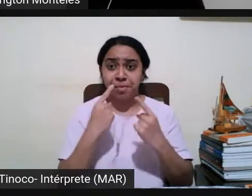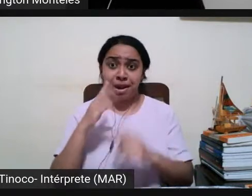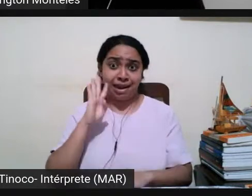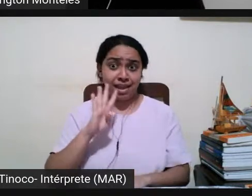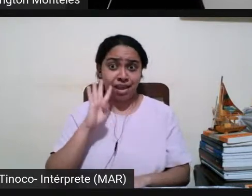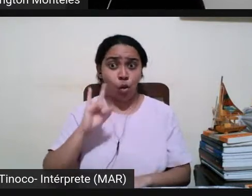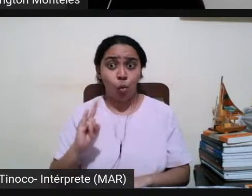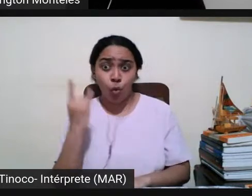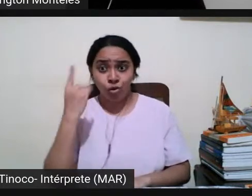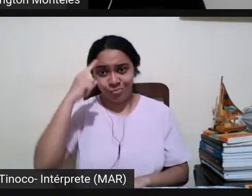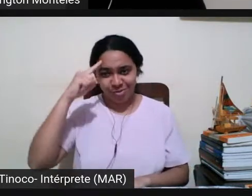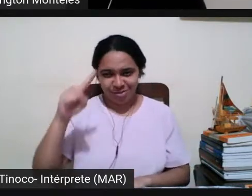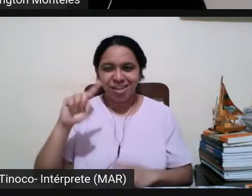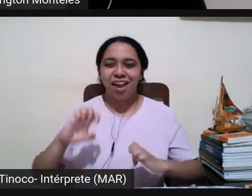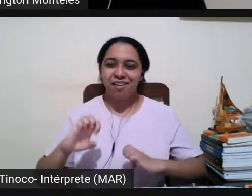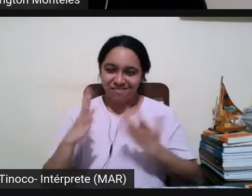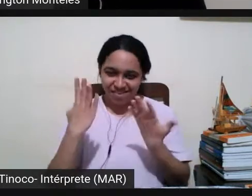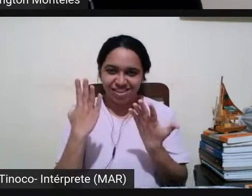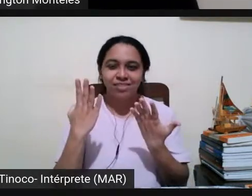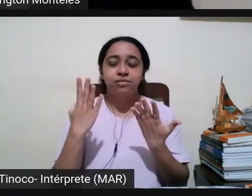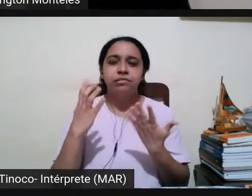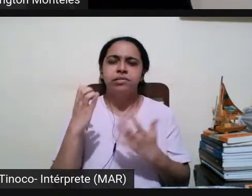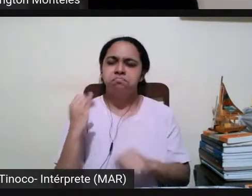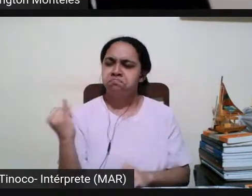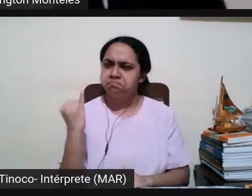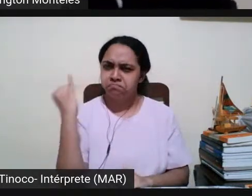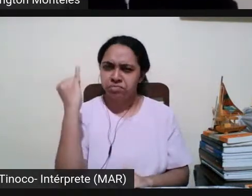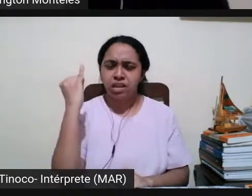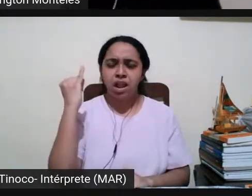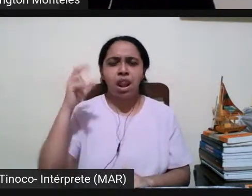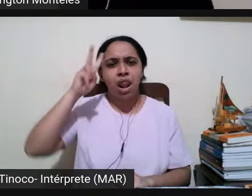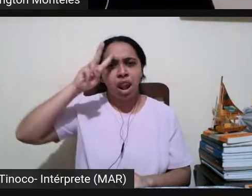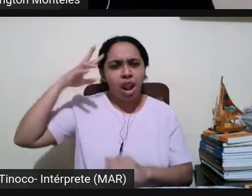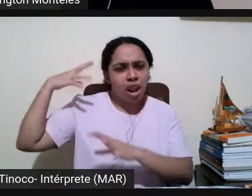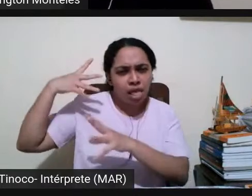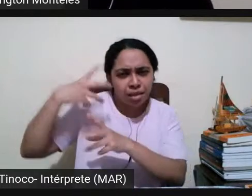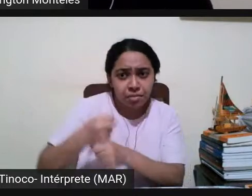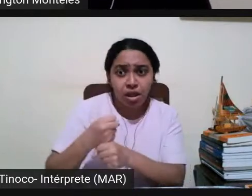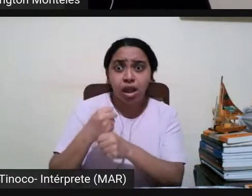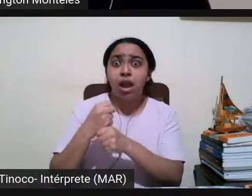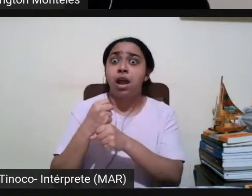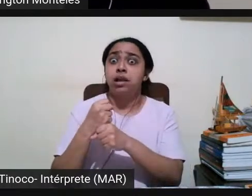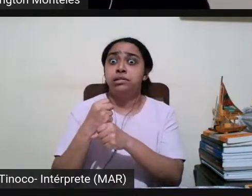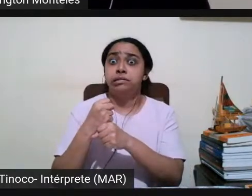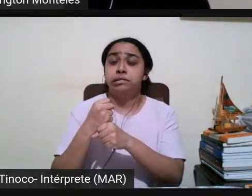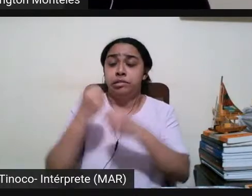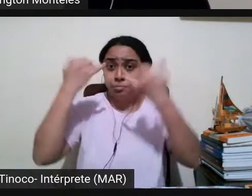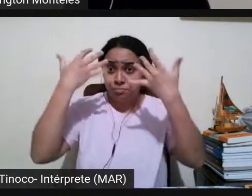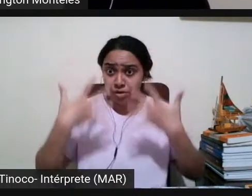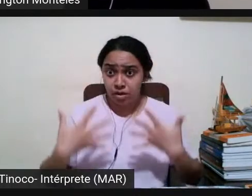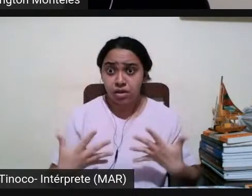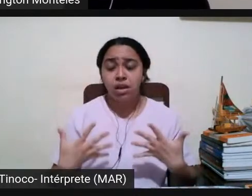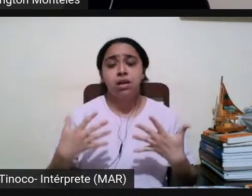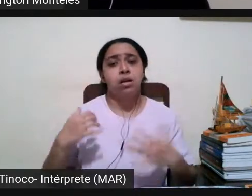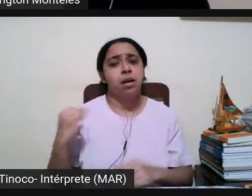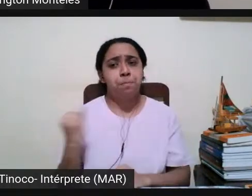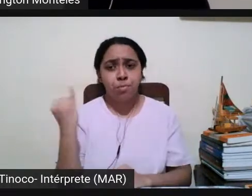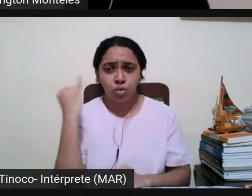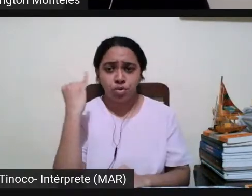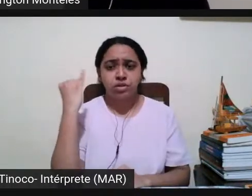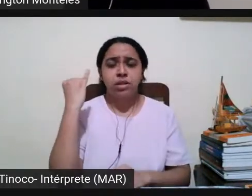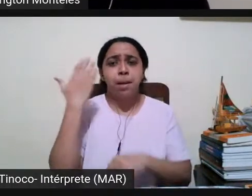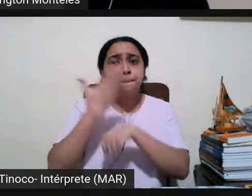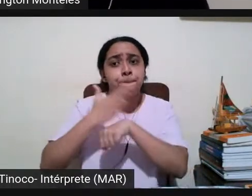importante né para gente é relembrar e reforçar a importância dessas práticas